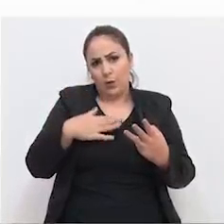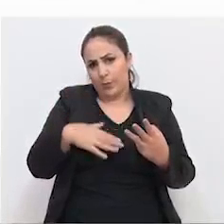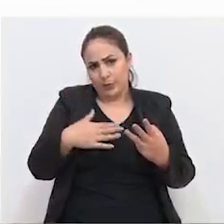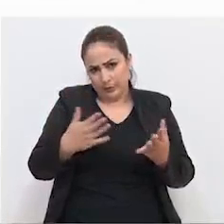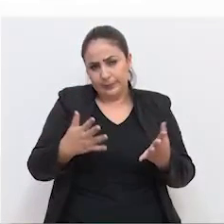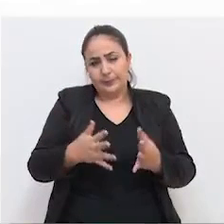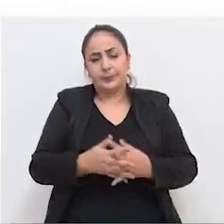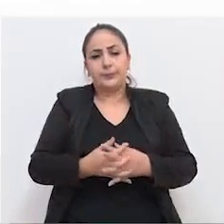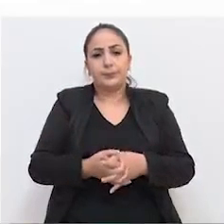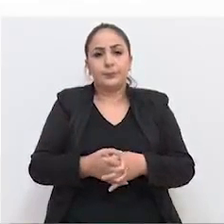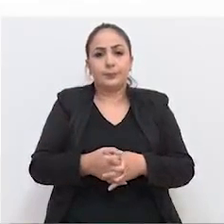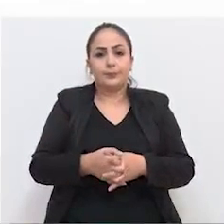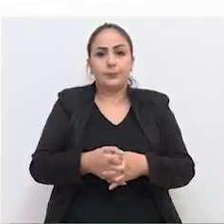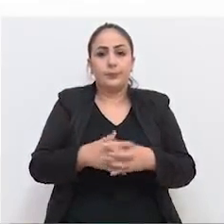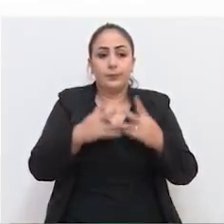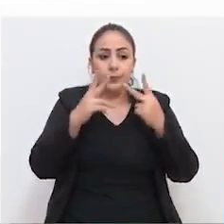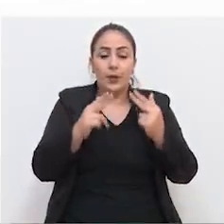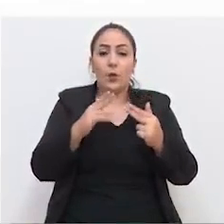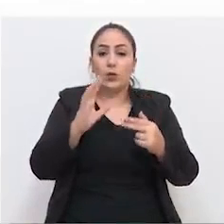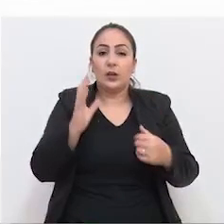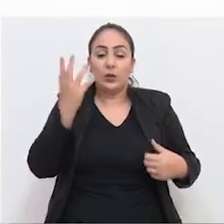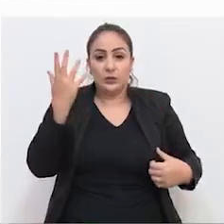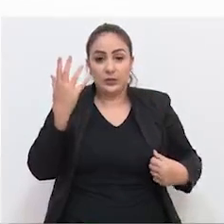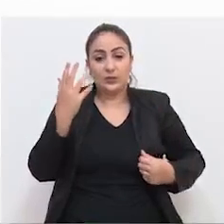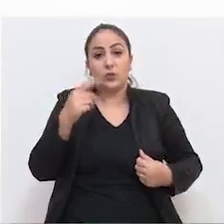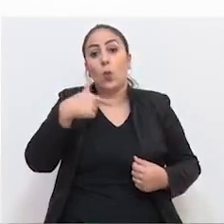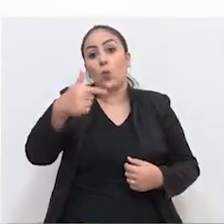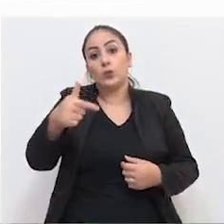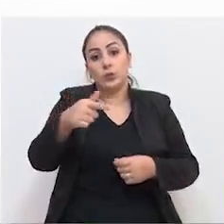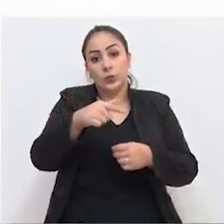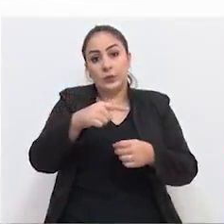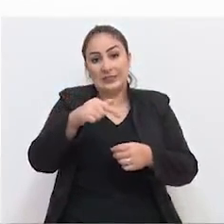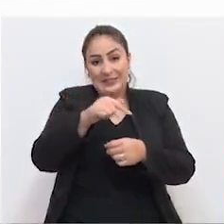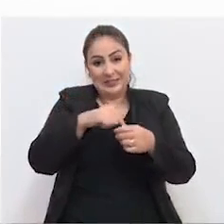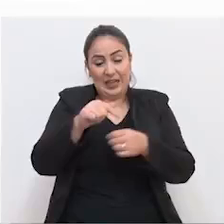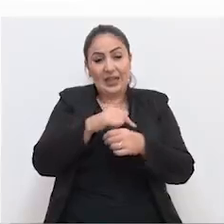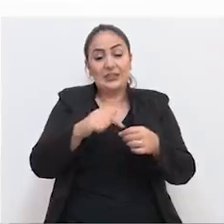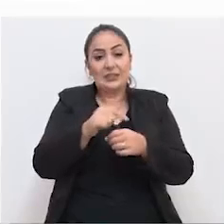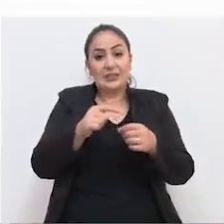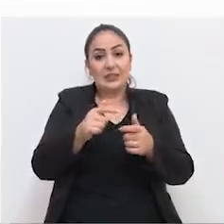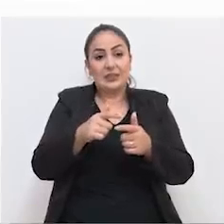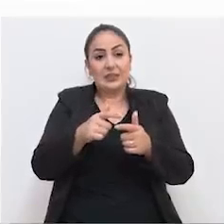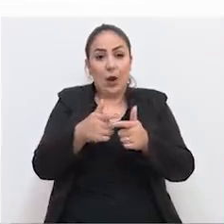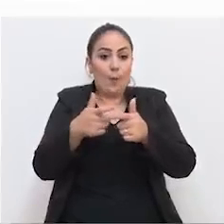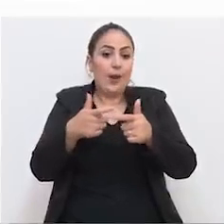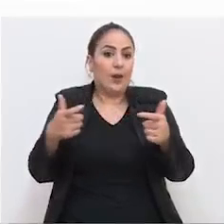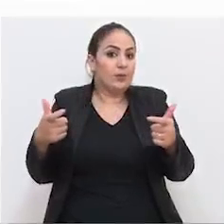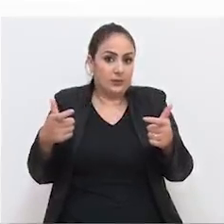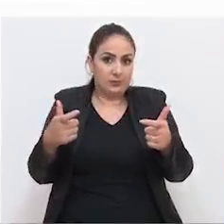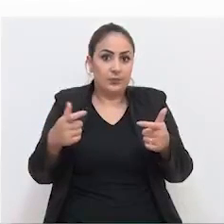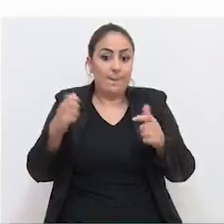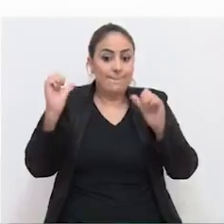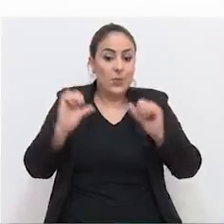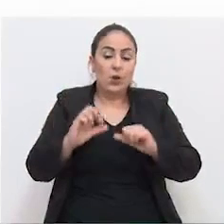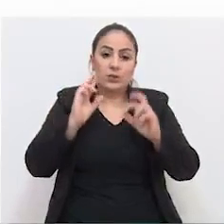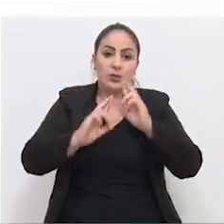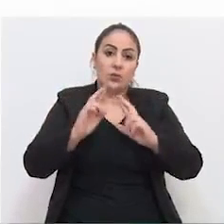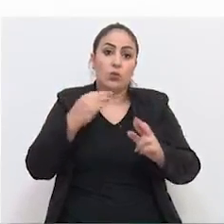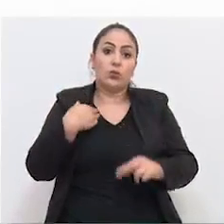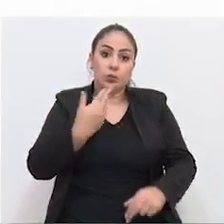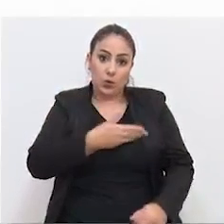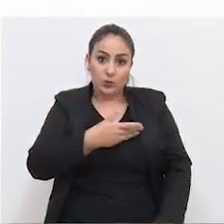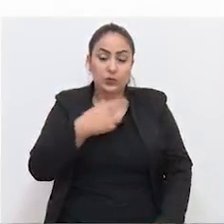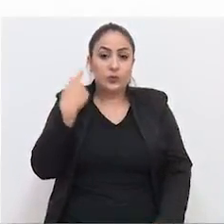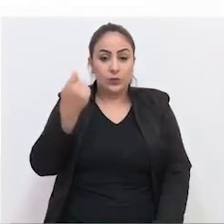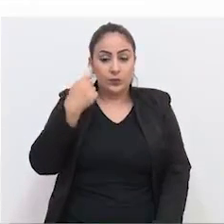progressão geométrica, como é o caso nos lugares onde a epidemia tem tido os piores resultados. Então, o